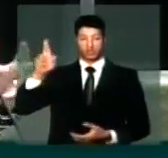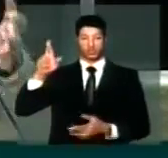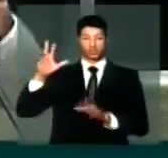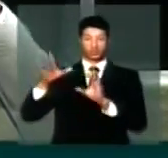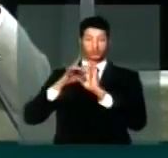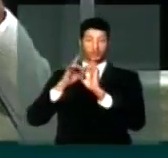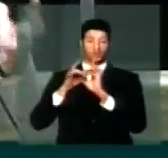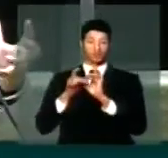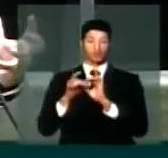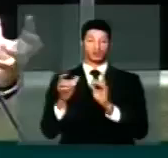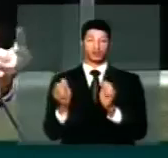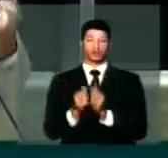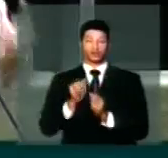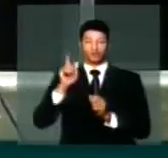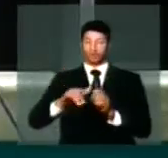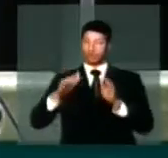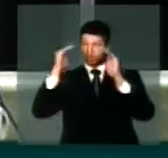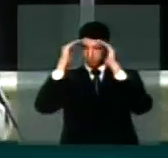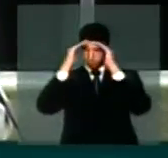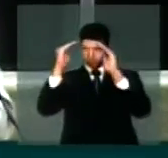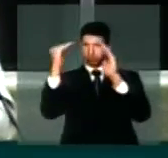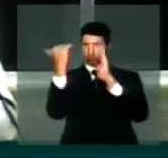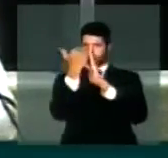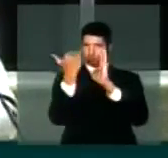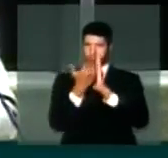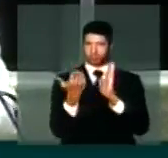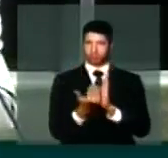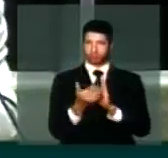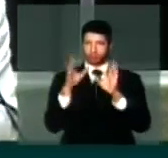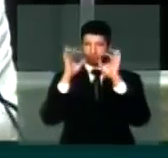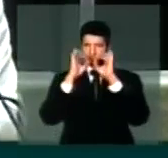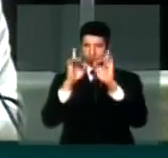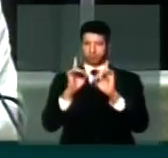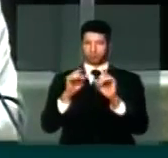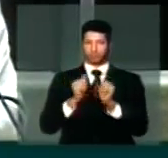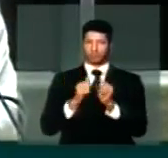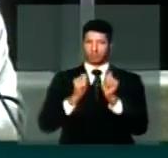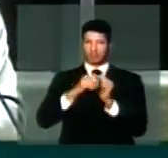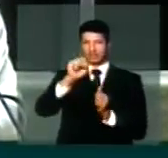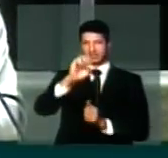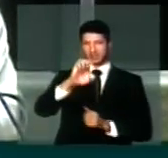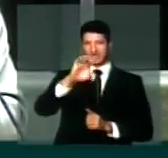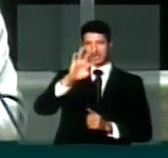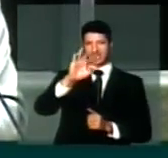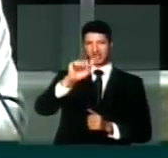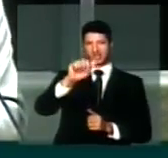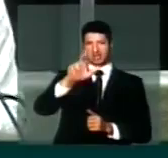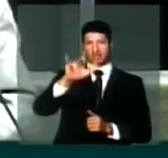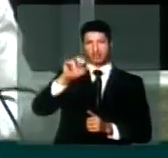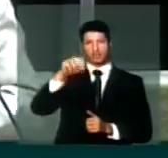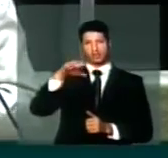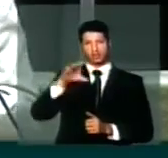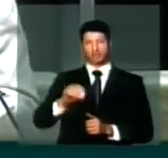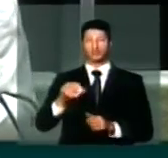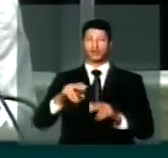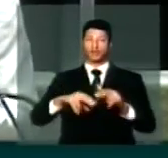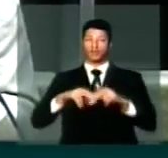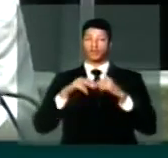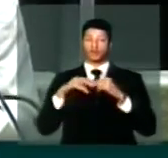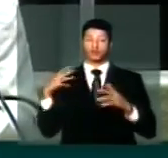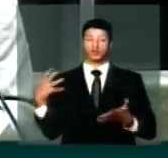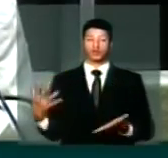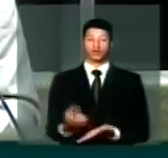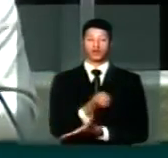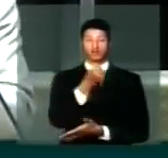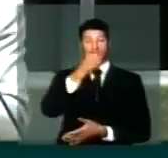religa quando emoldurado pelo dogmatismo, pelo sectarismo. Portanto, resgatar